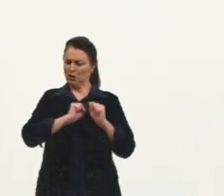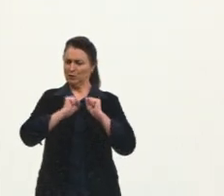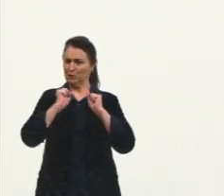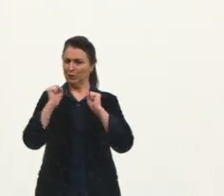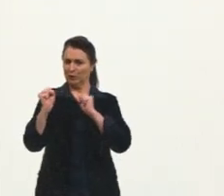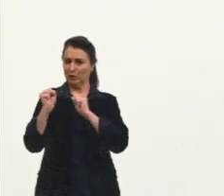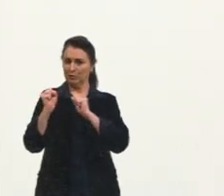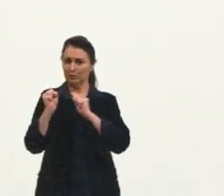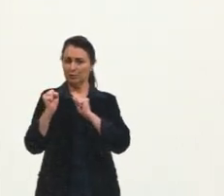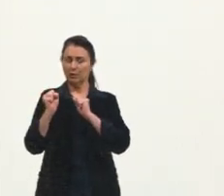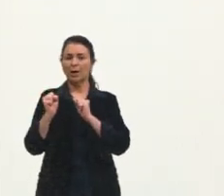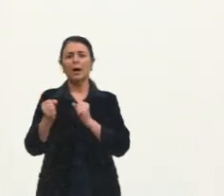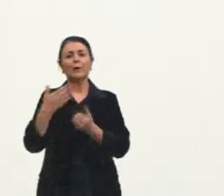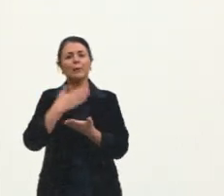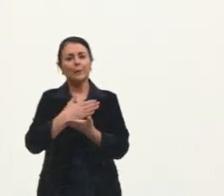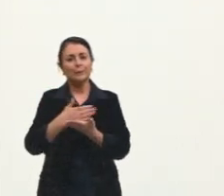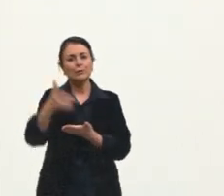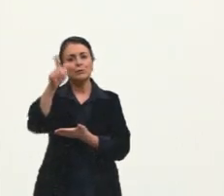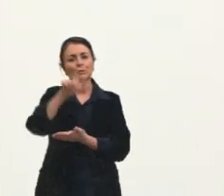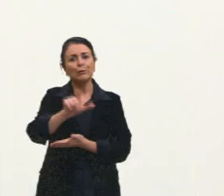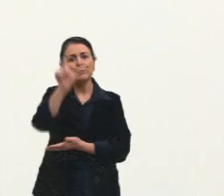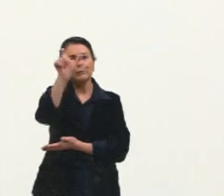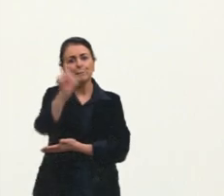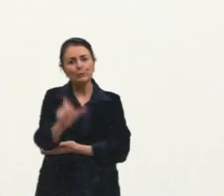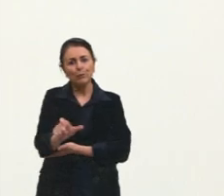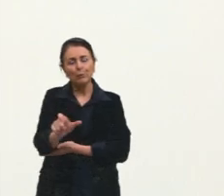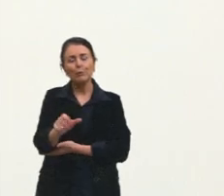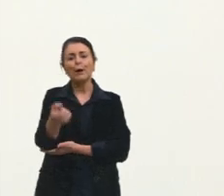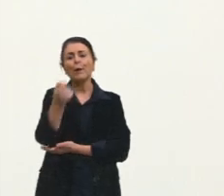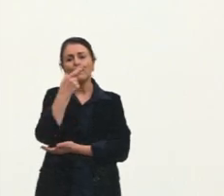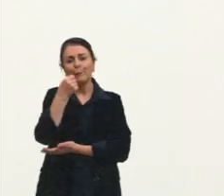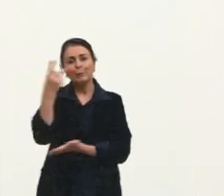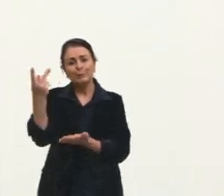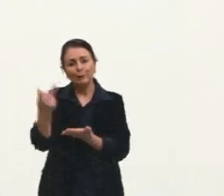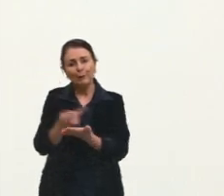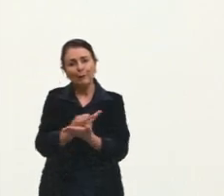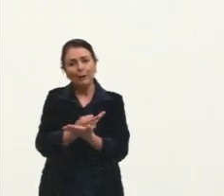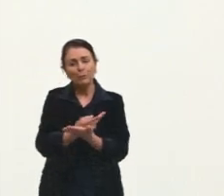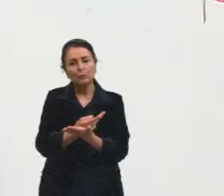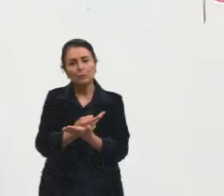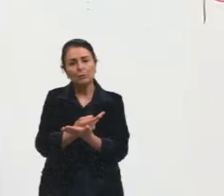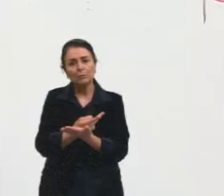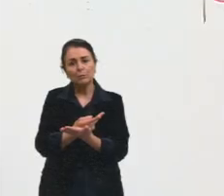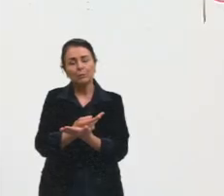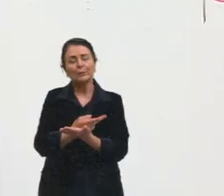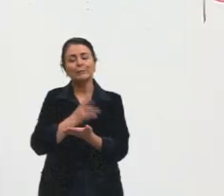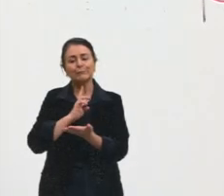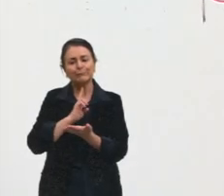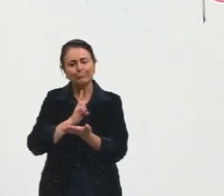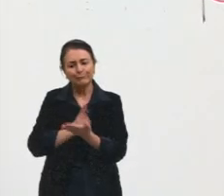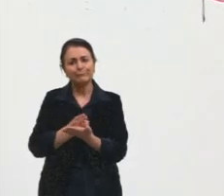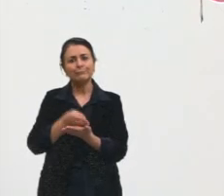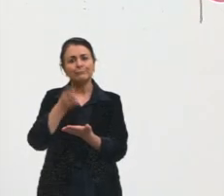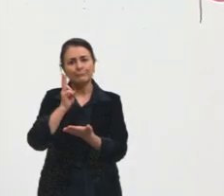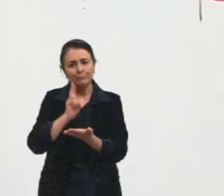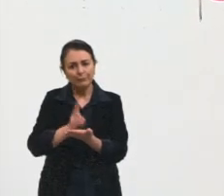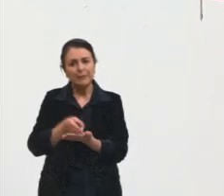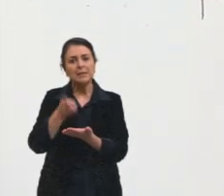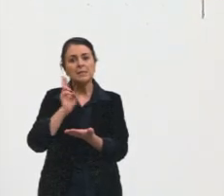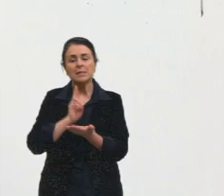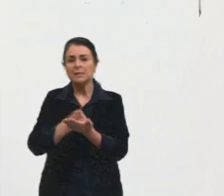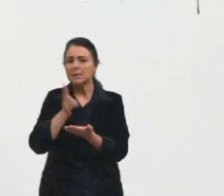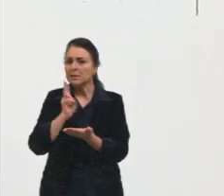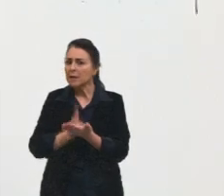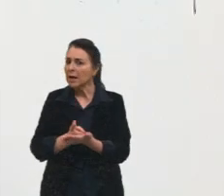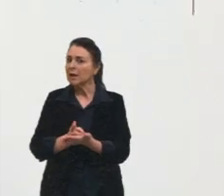pessoa adoece de novo toma um remédio errado de novo aí vai ser excessivamente ficando sempre as mais